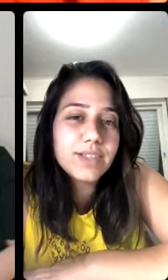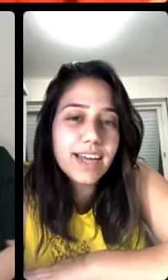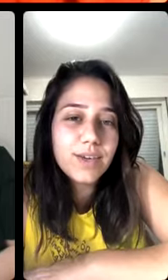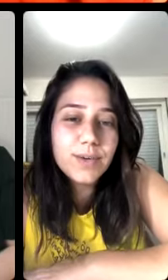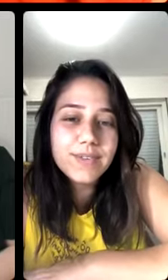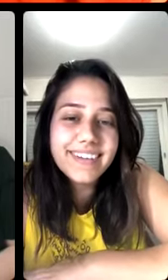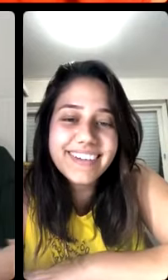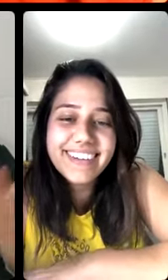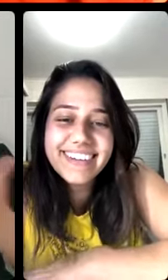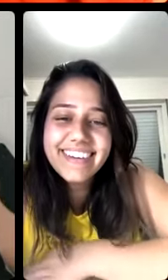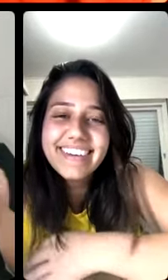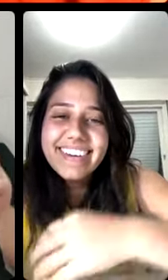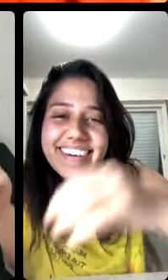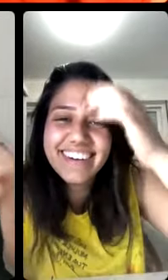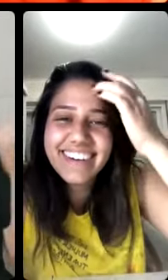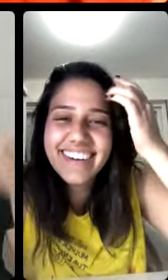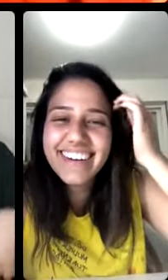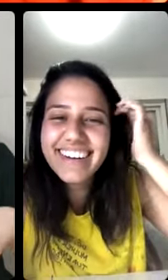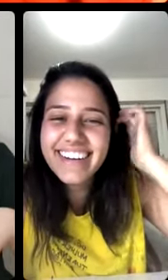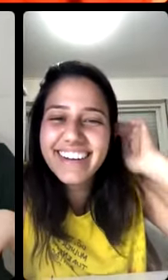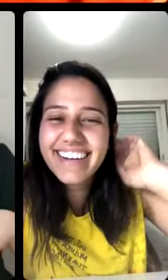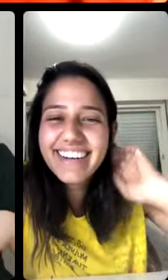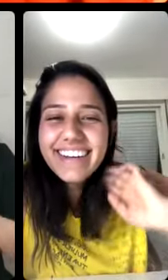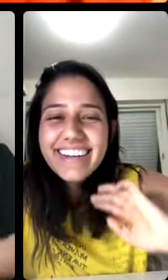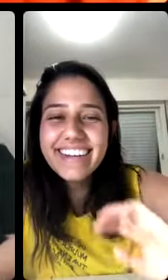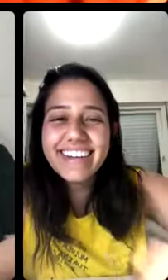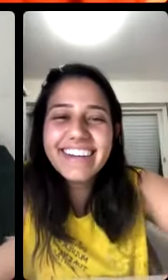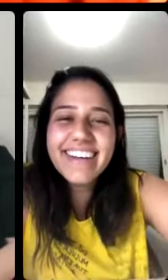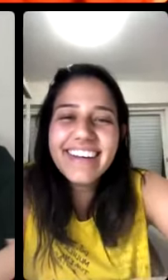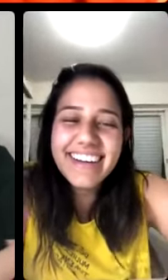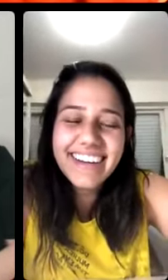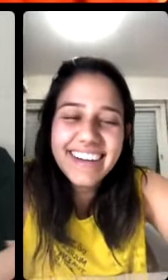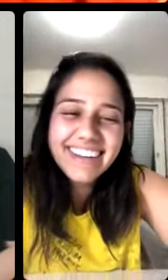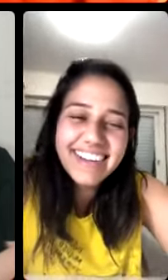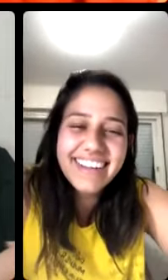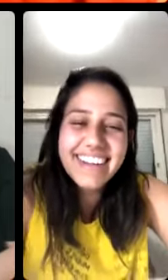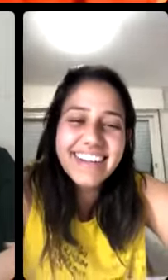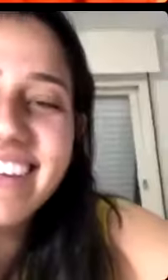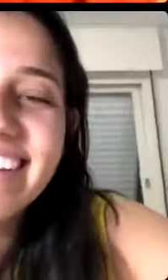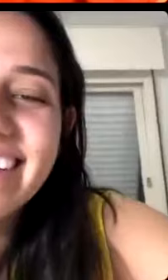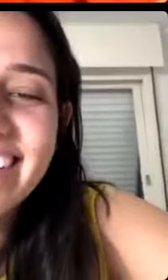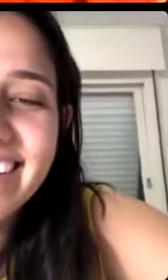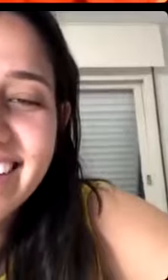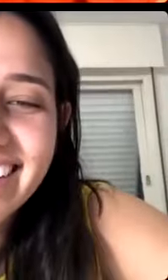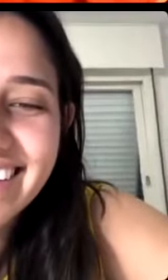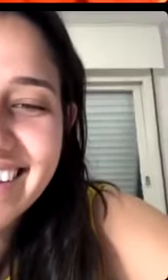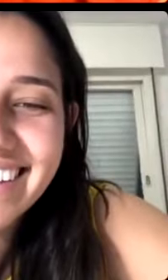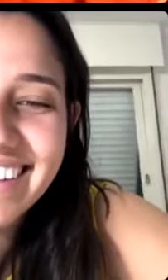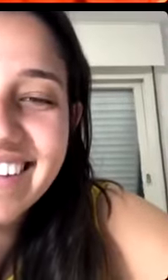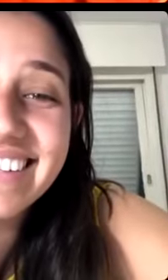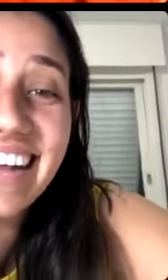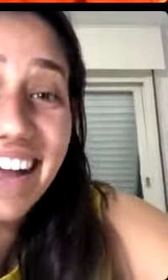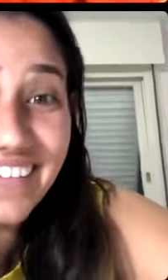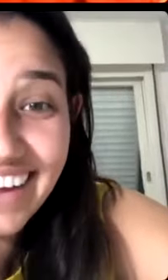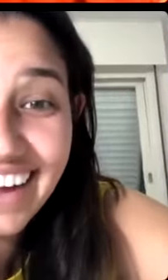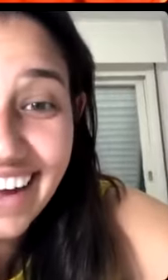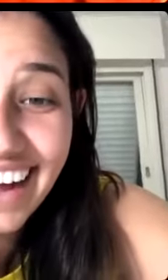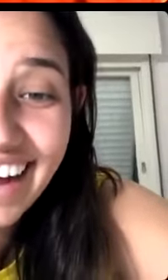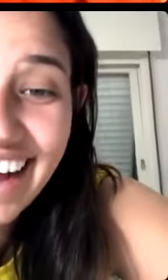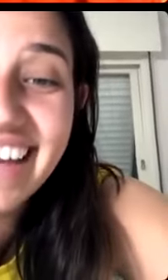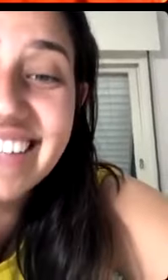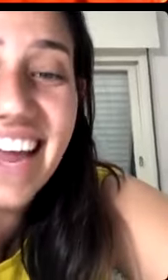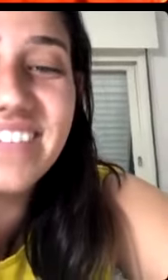Agora o Carlos caiu. Ai, ai. Sério, sério, não. Não Caiu